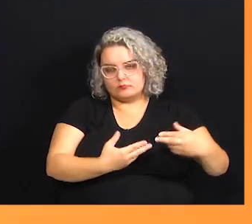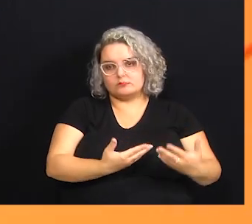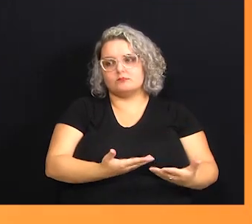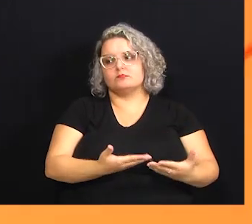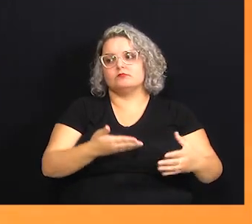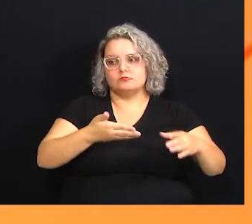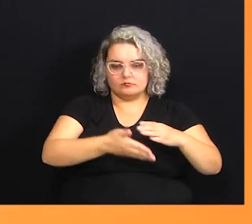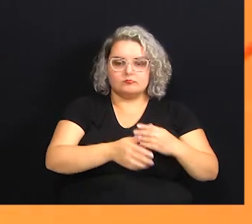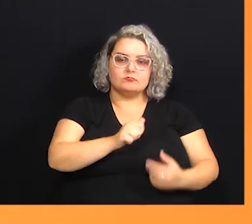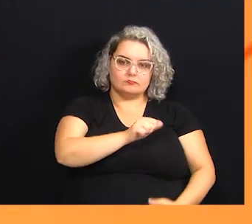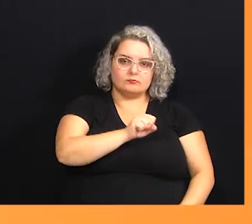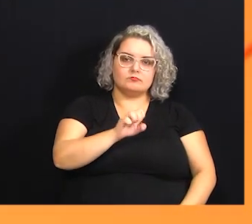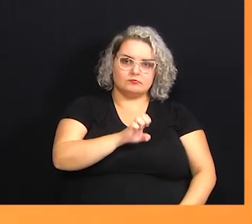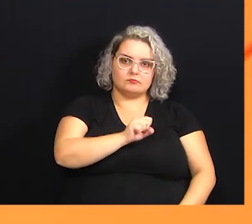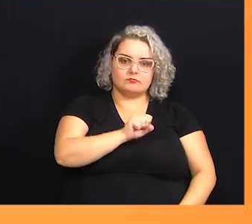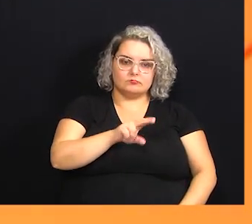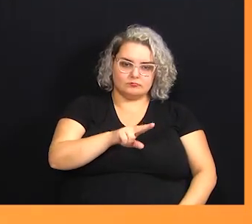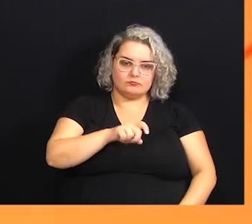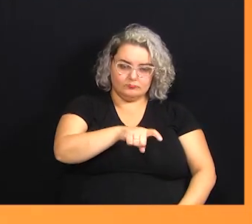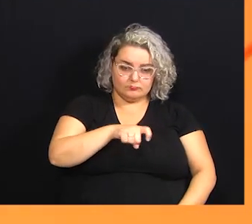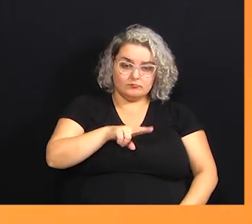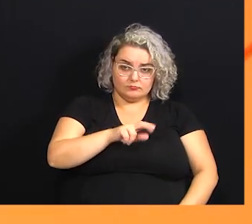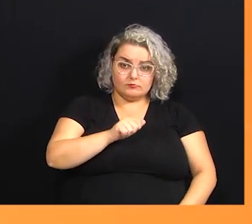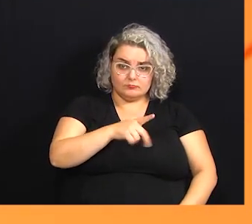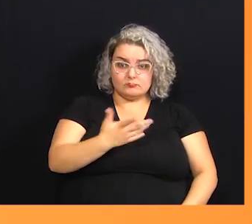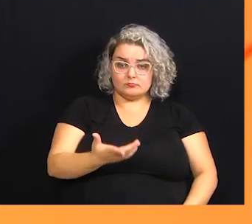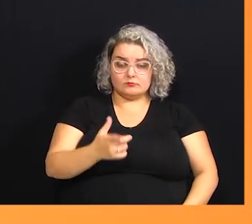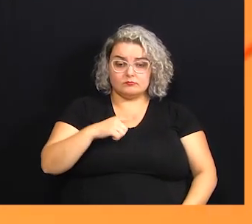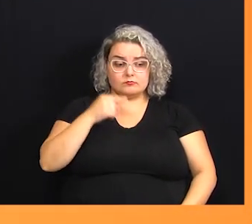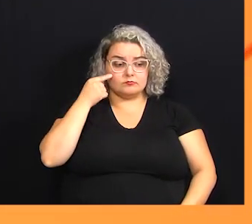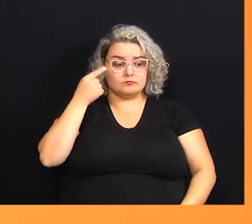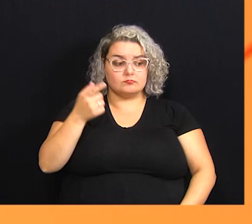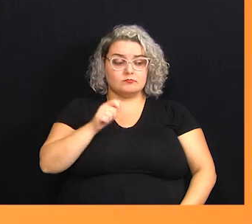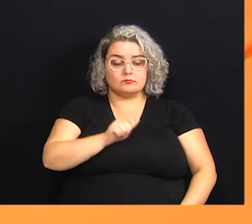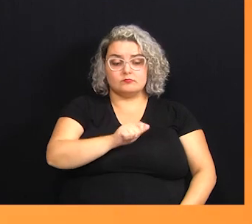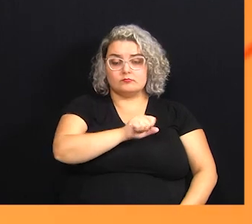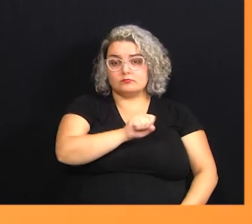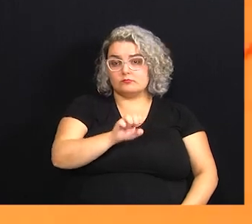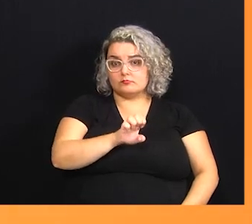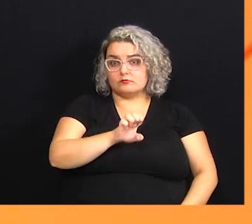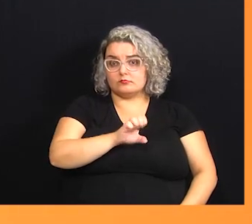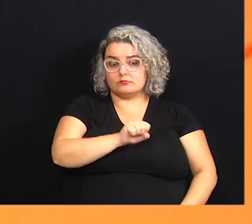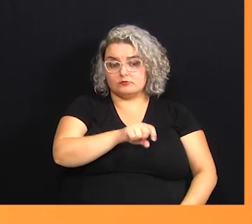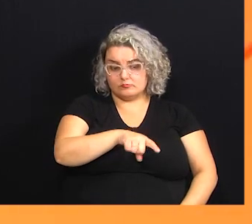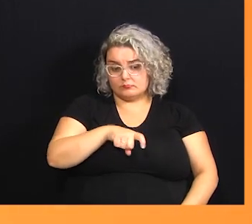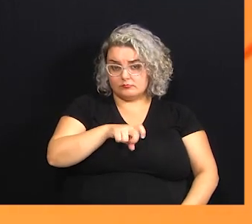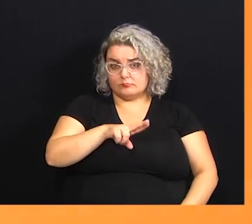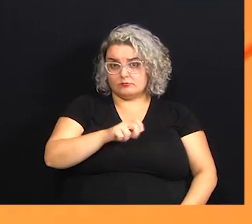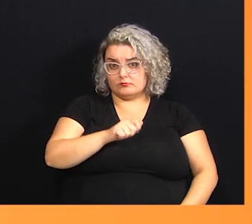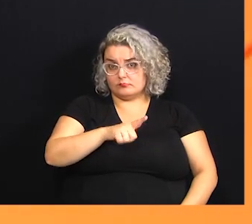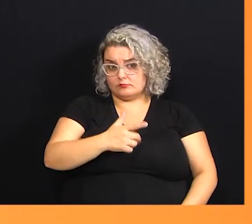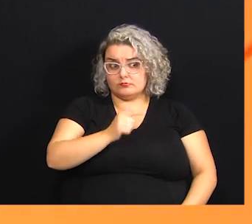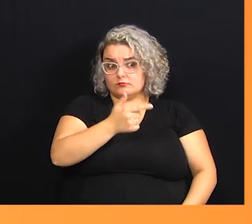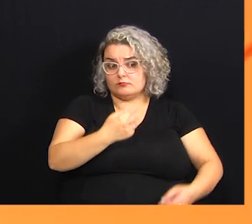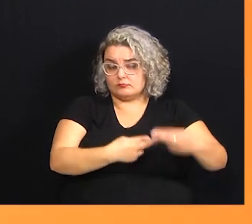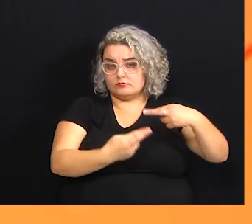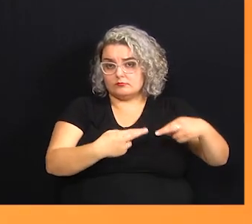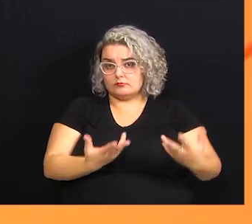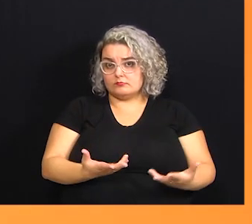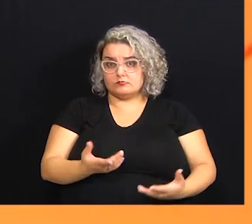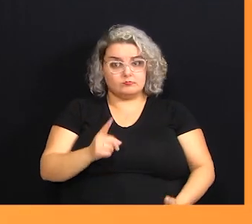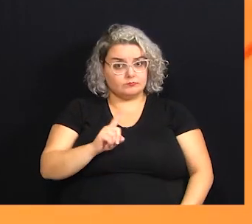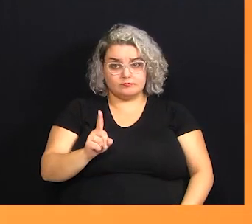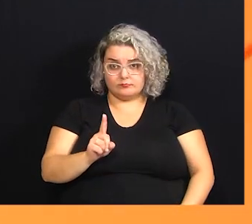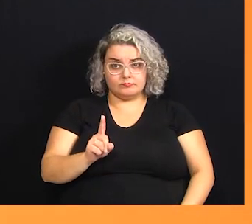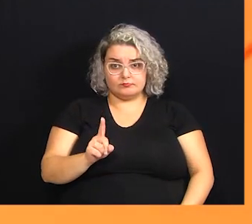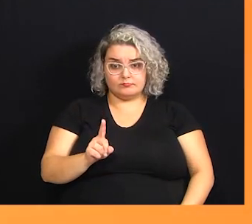sendo assexual, porque muita gente tem o princípio na cabeça, quando fala de assexualidade, de que a pessoa não vai ter um relacionamento. E